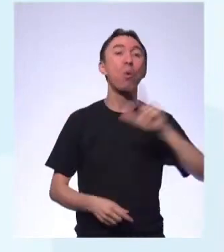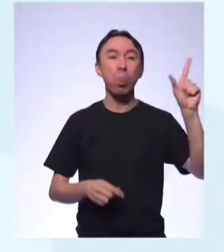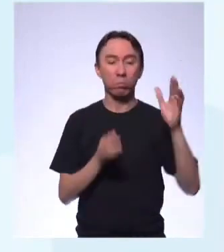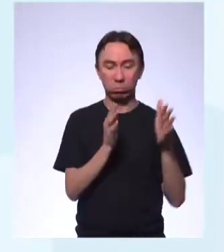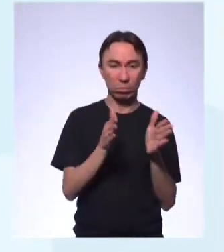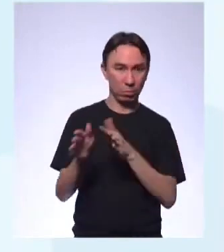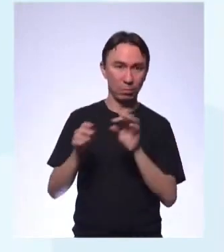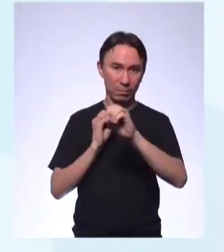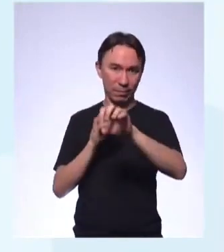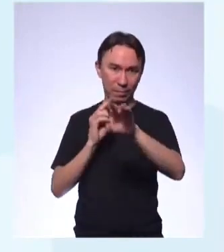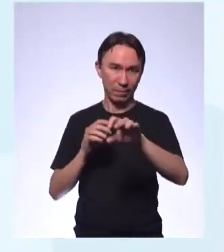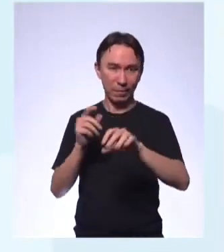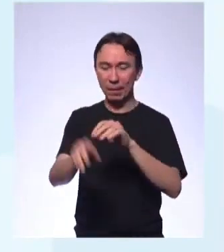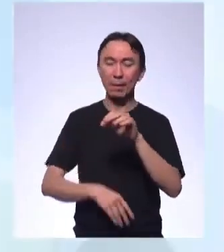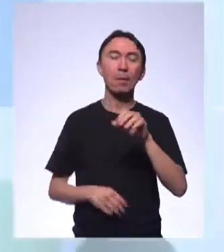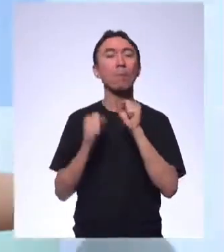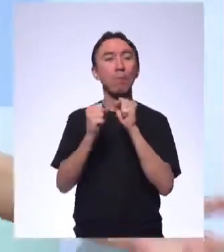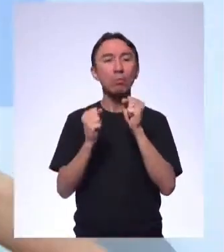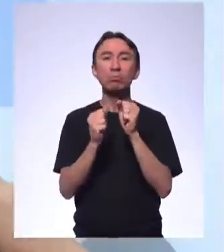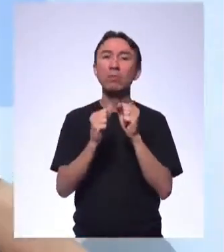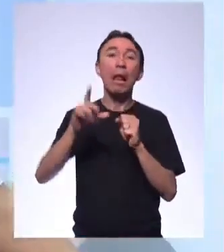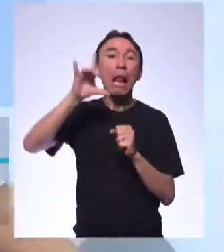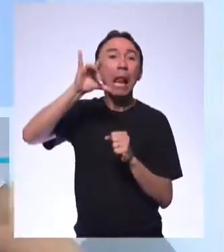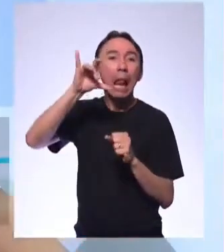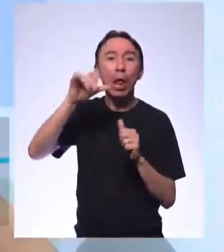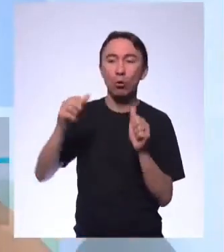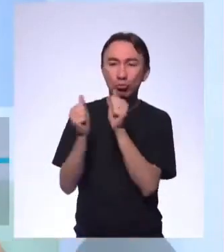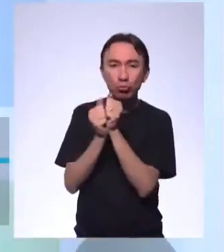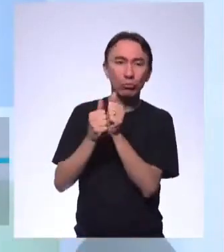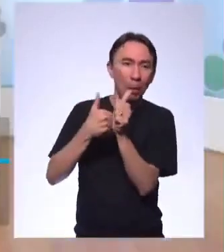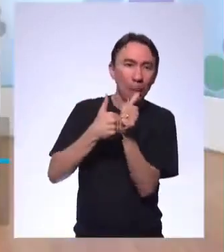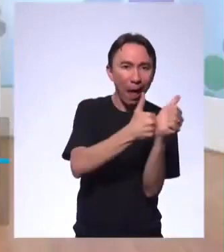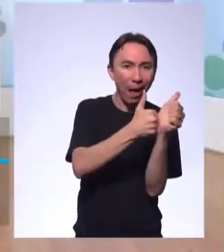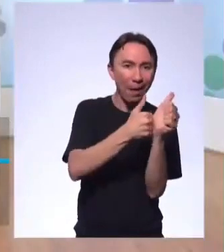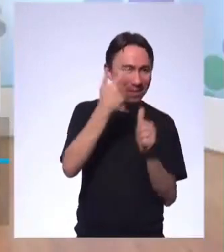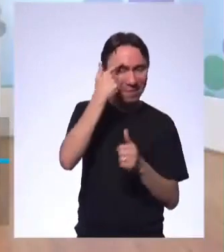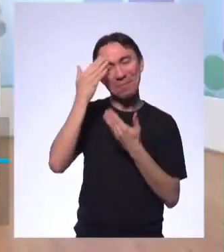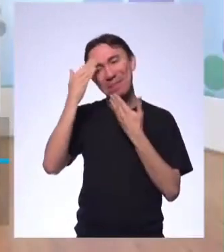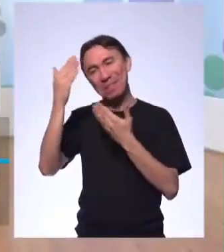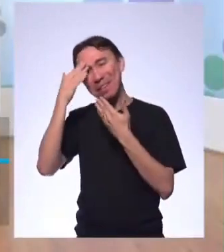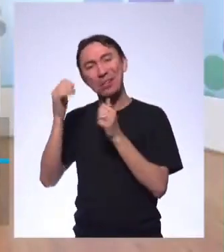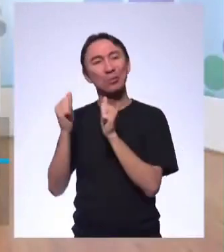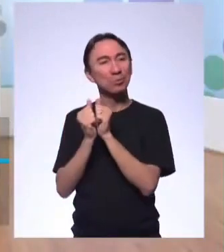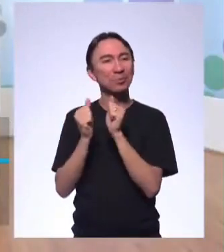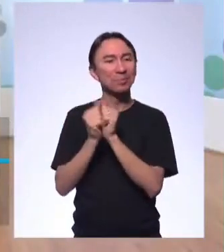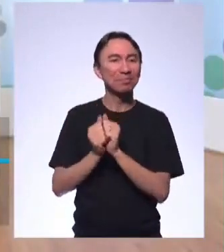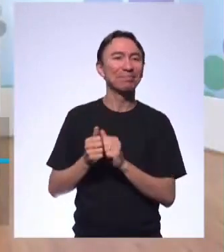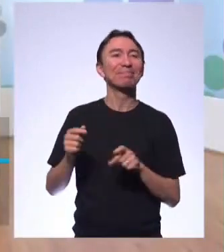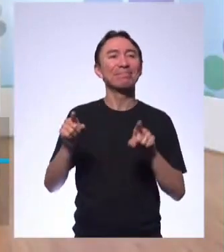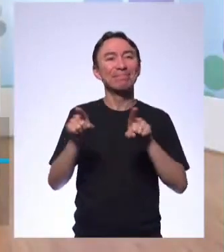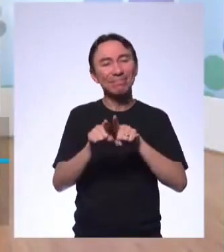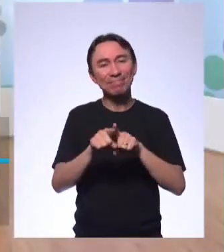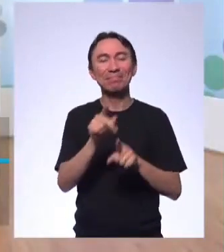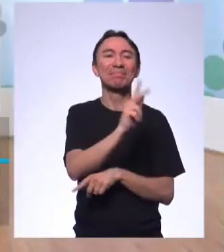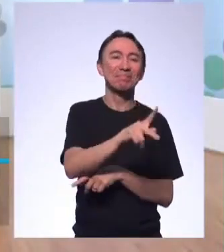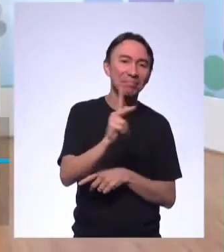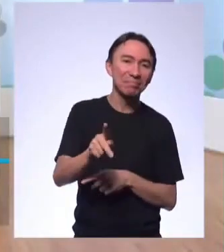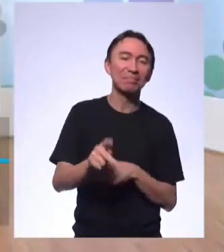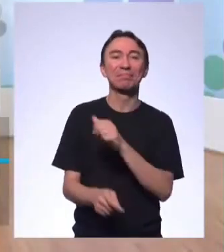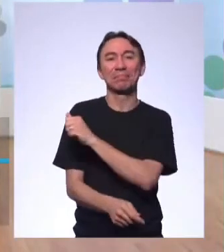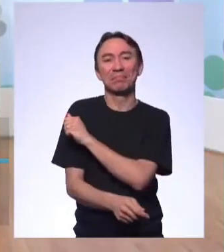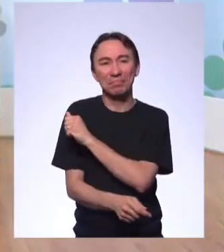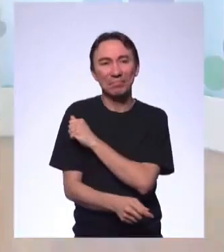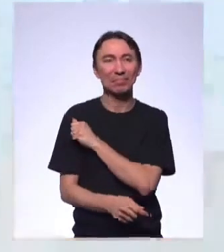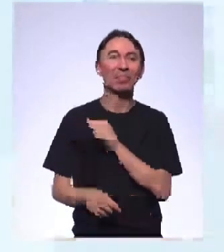com a gente, segue a gente lá no nosso Instagram. Muito obrigado, professor Mauro. Obrigado, professor Tayana. Apoio, foi um prazer aprender e estudar sobre língua alunos. Portuguesa.